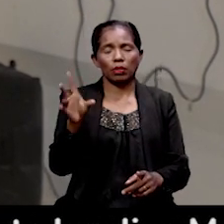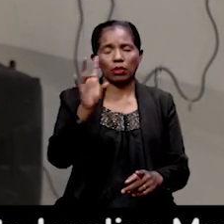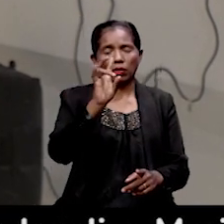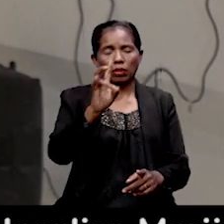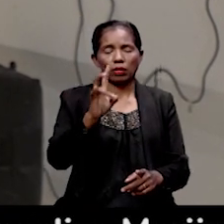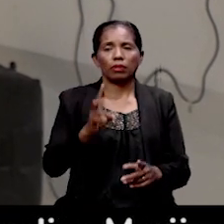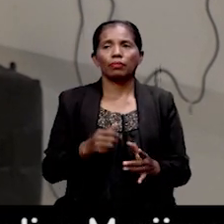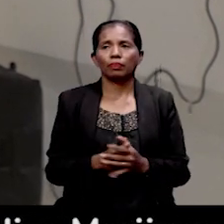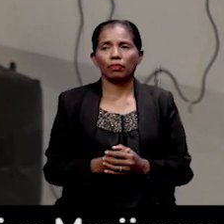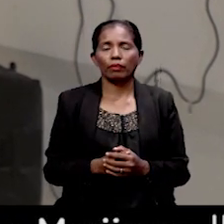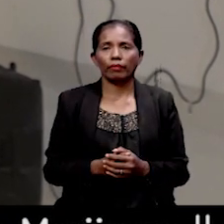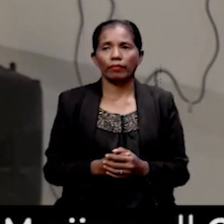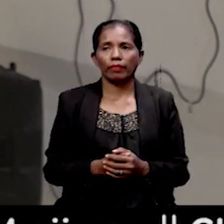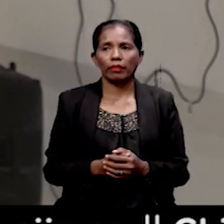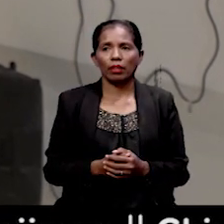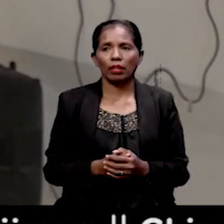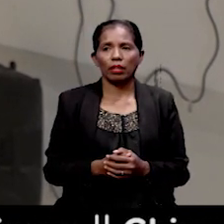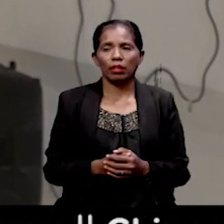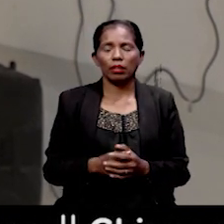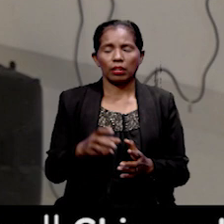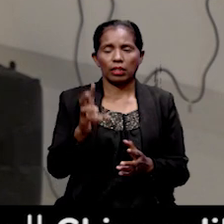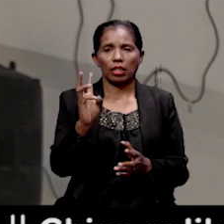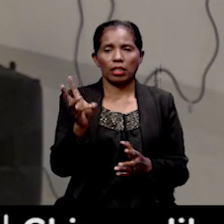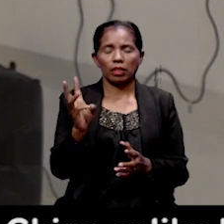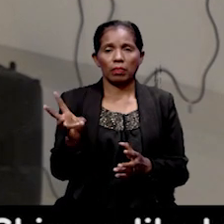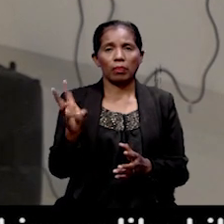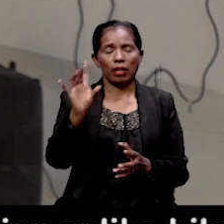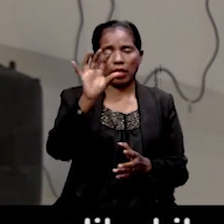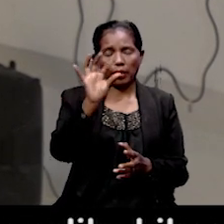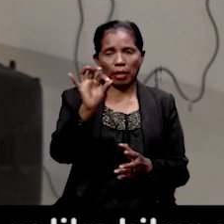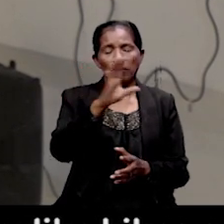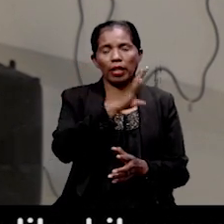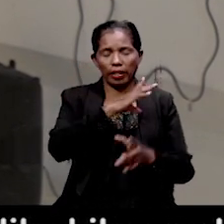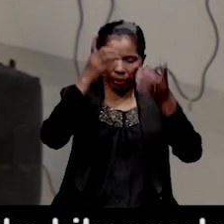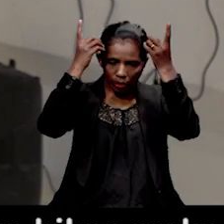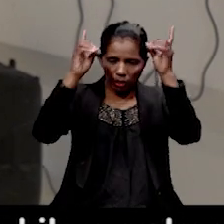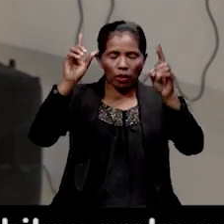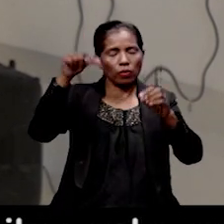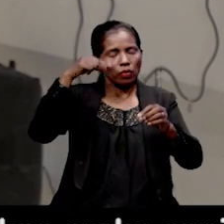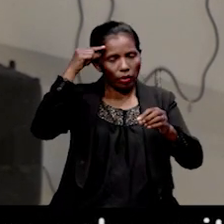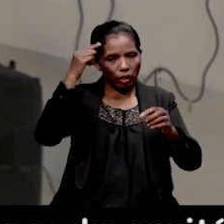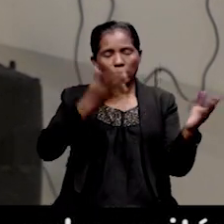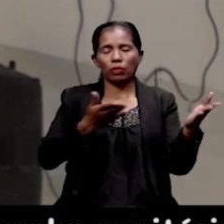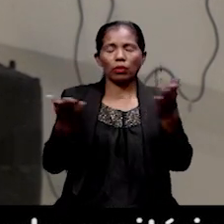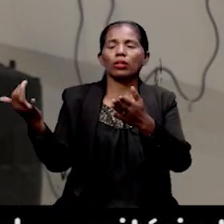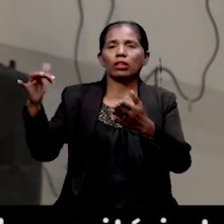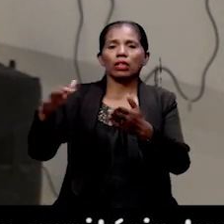69, mais que em decisão do governo, né? A Tlore Sira Banabe, e Rússia